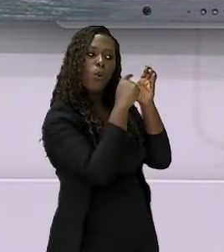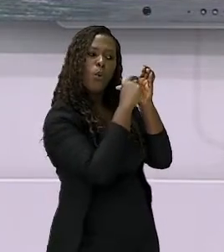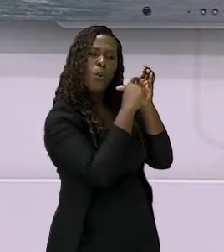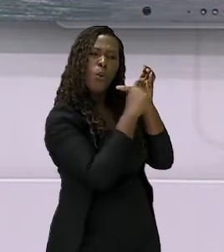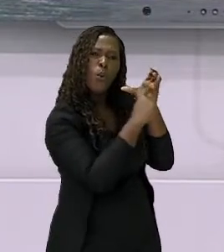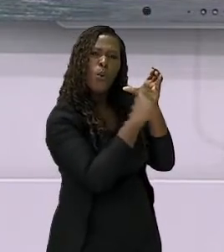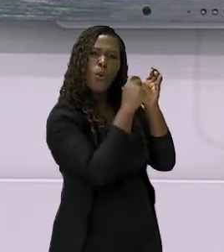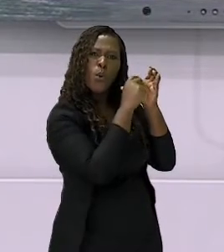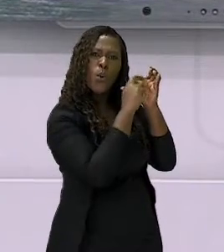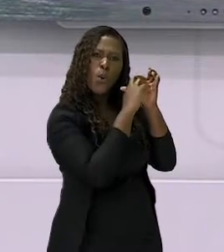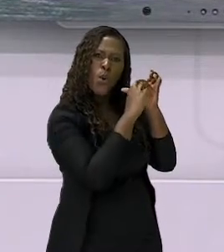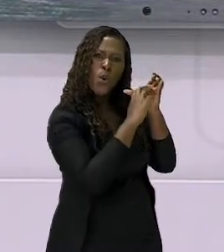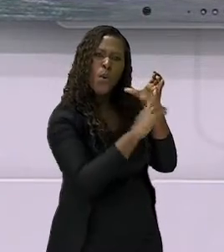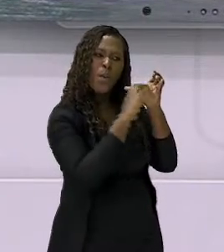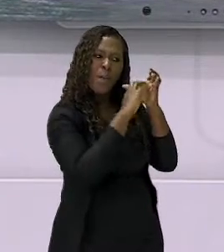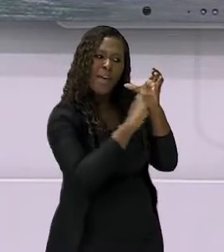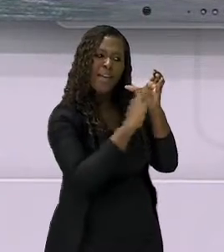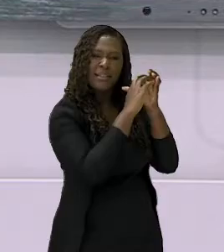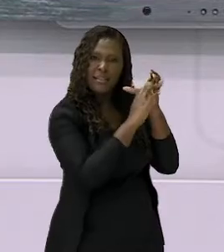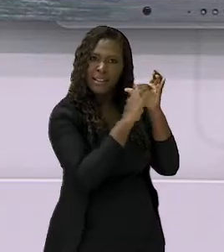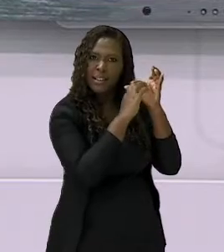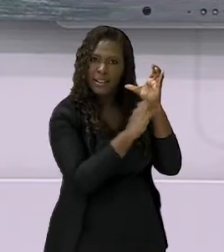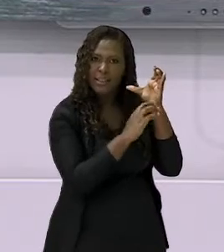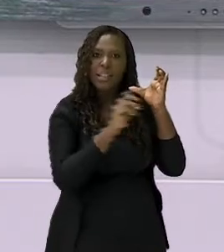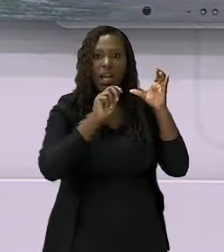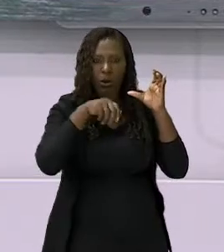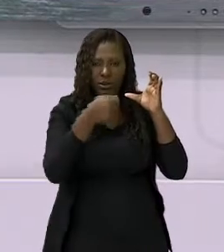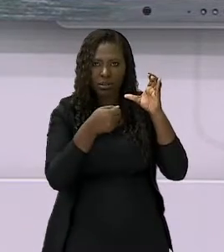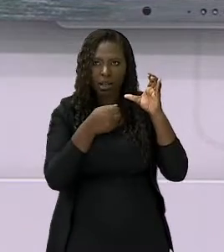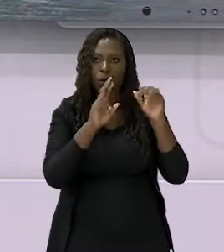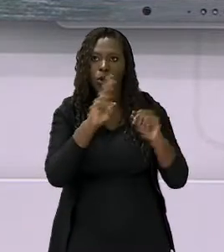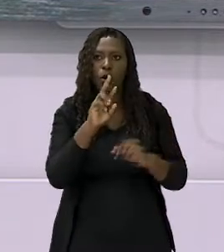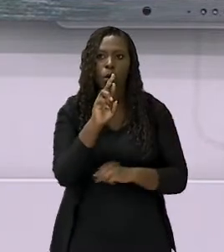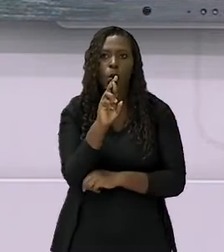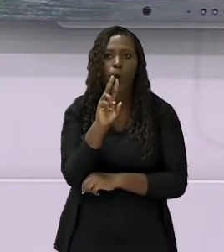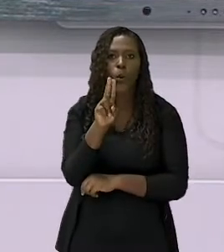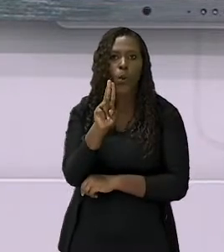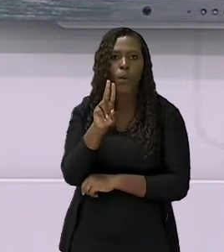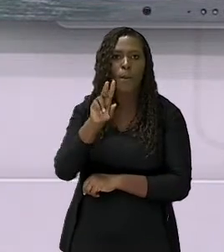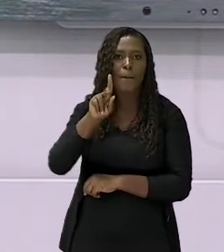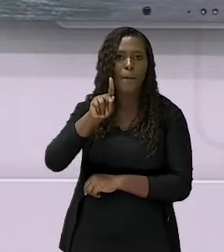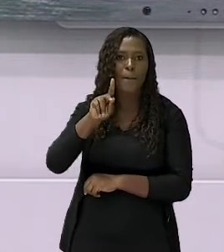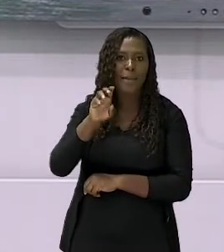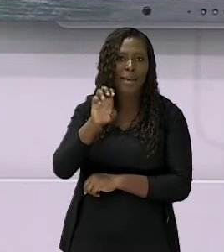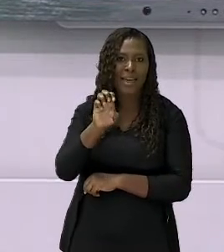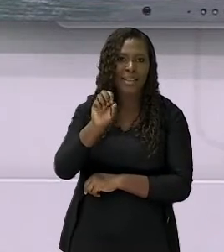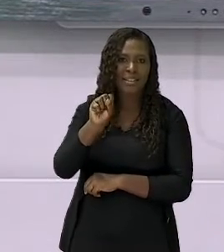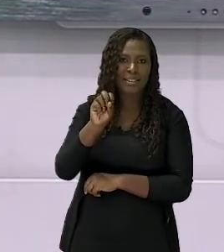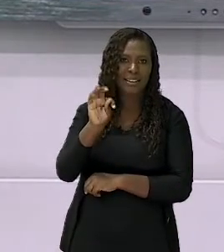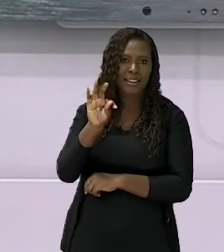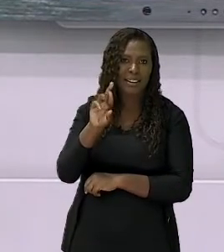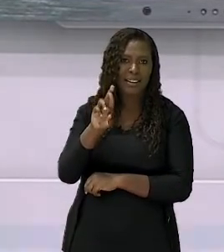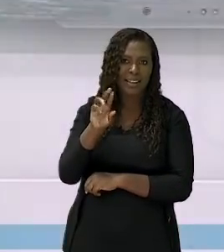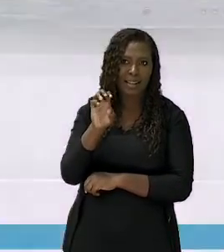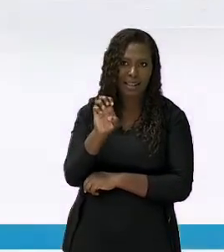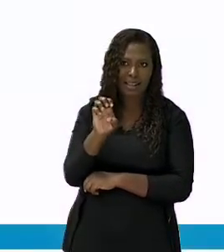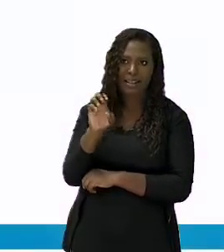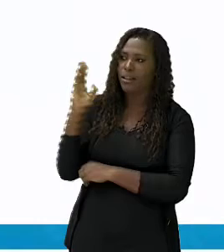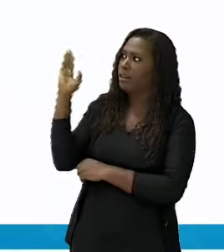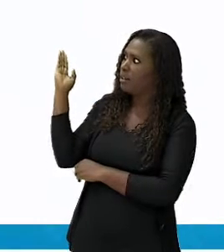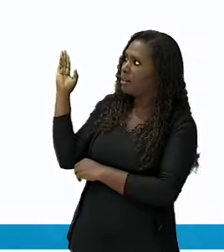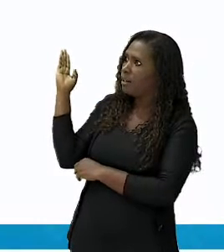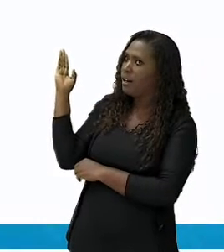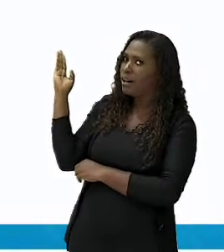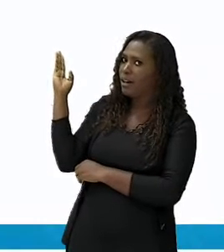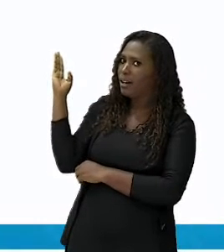homens pré-históricos, eles se preocupavam com as cores. Observem esse desenho desse